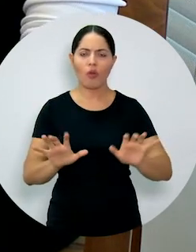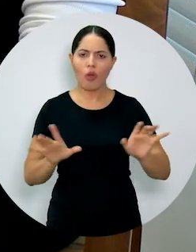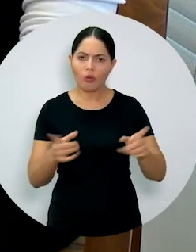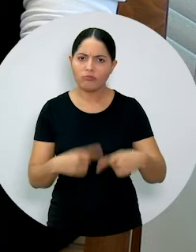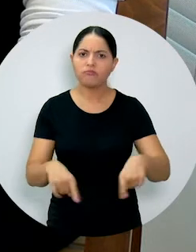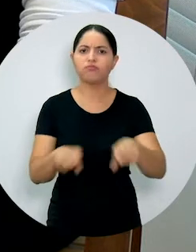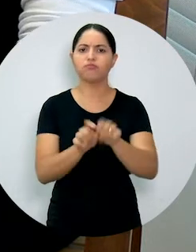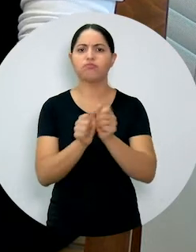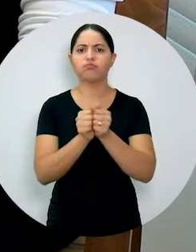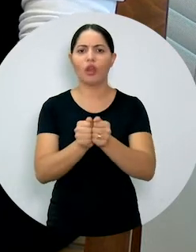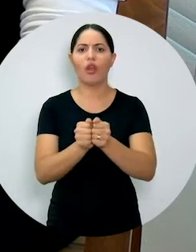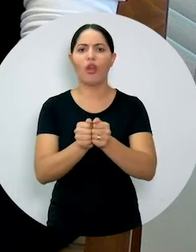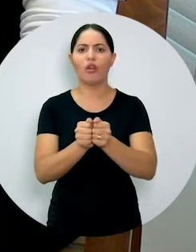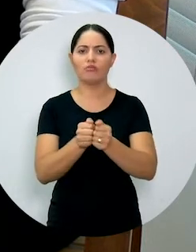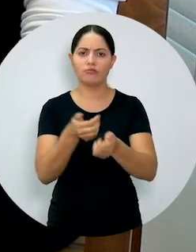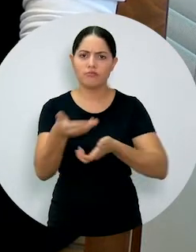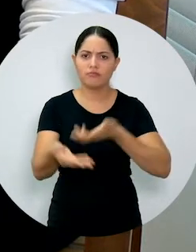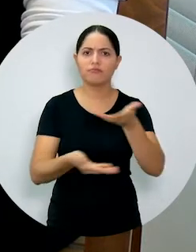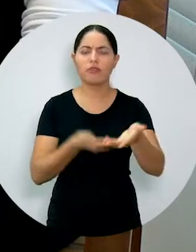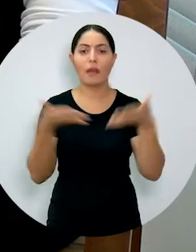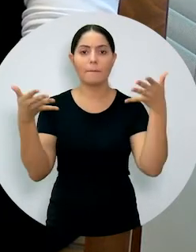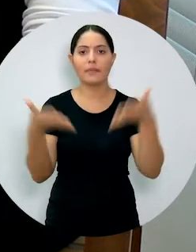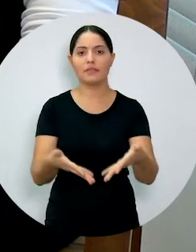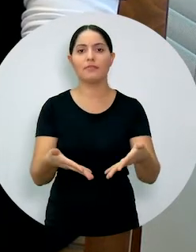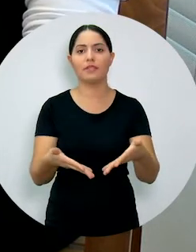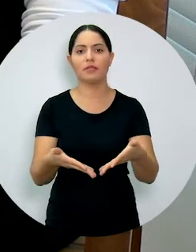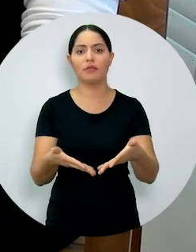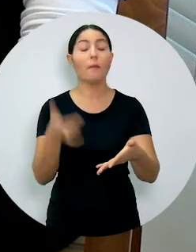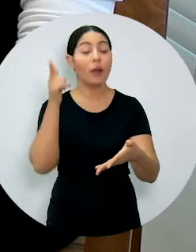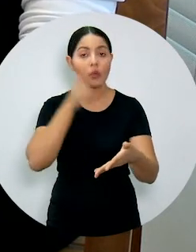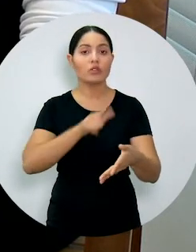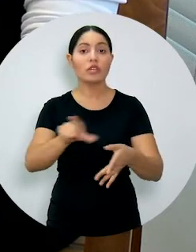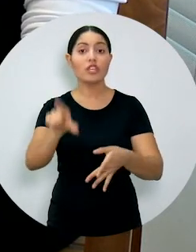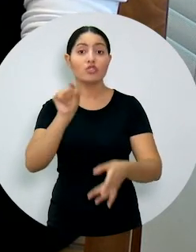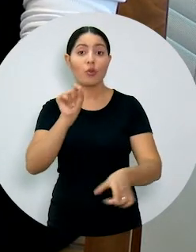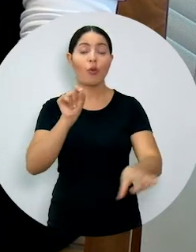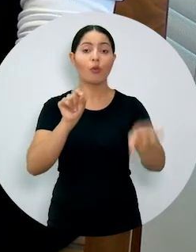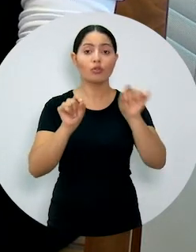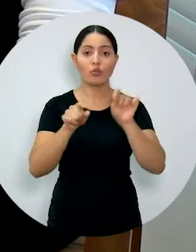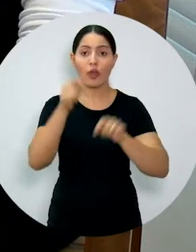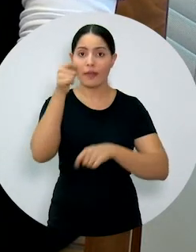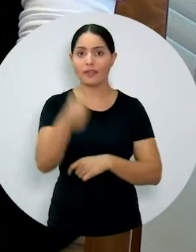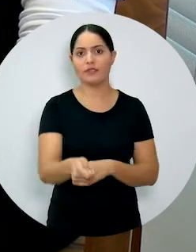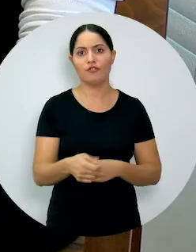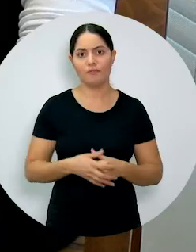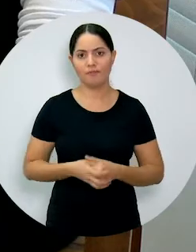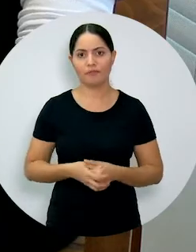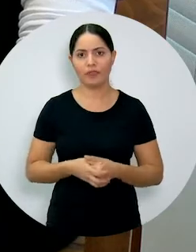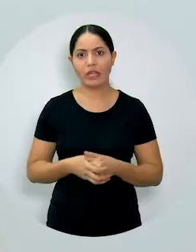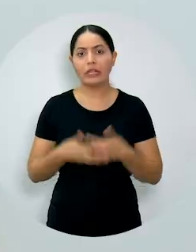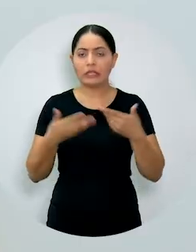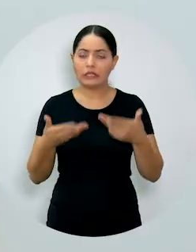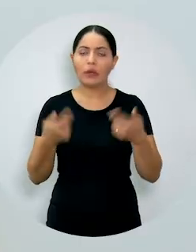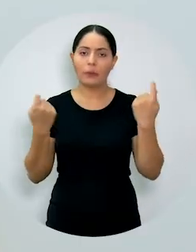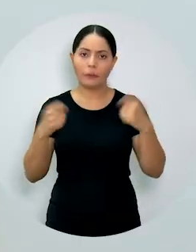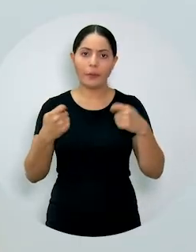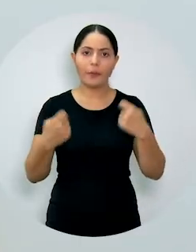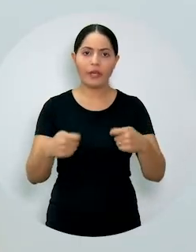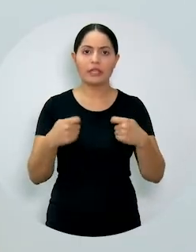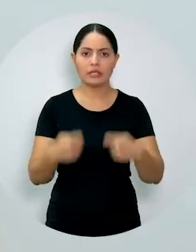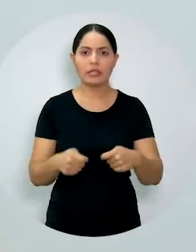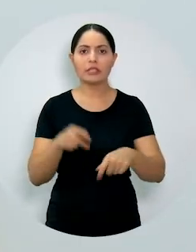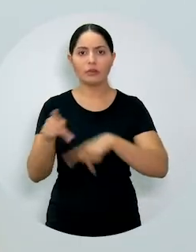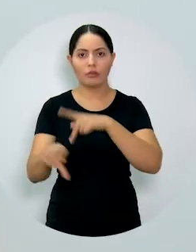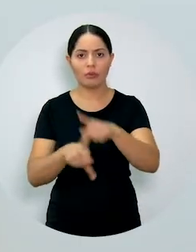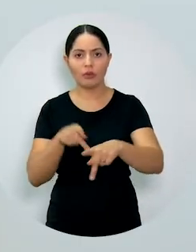sociedade civil organizada, nos centros de decisão, no processo decisório. Essa aproximação